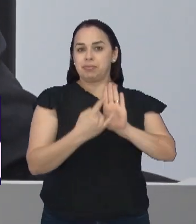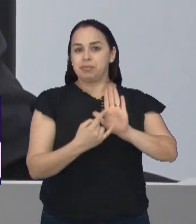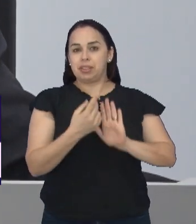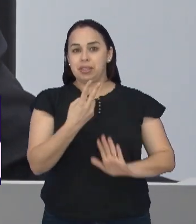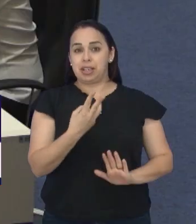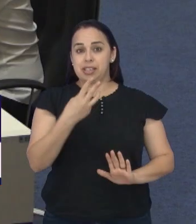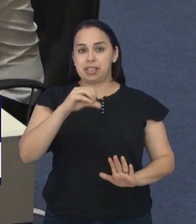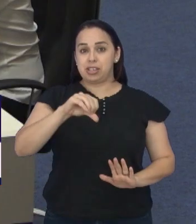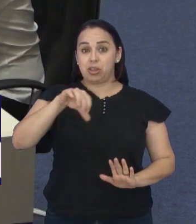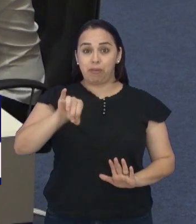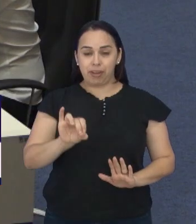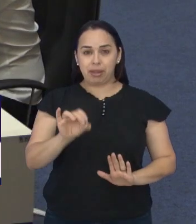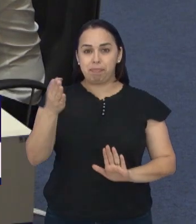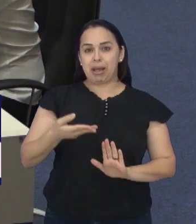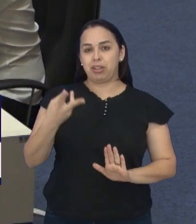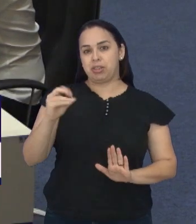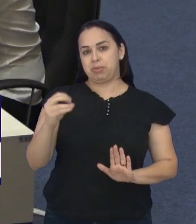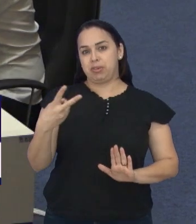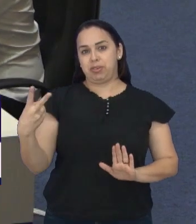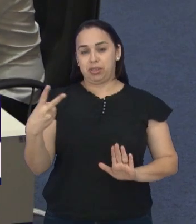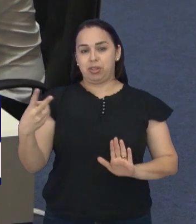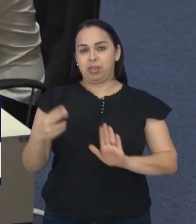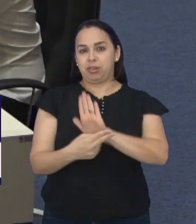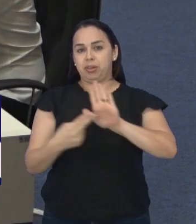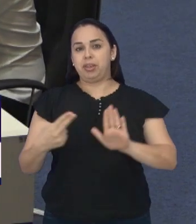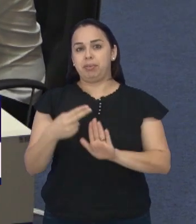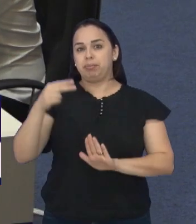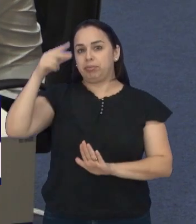390/2022, autoria, Poder Executivo.